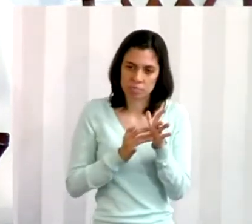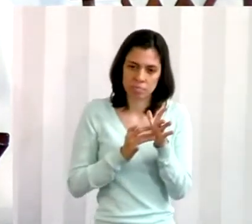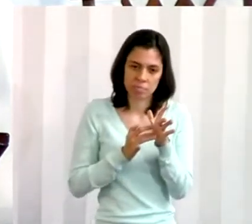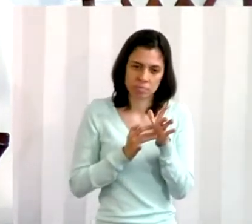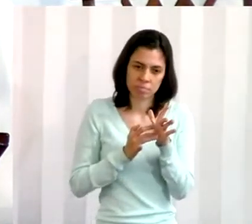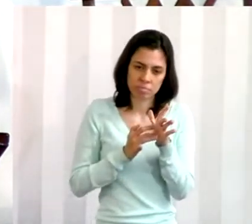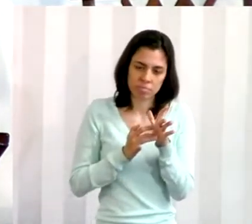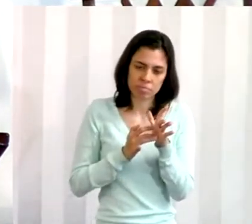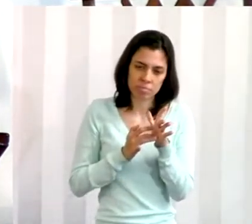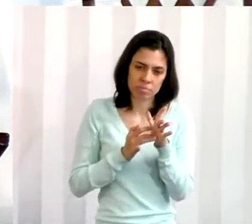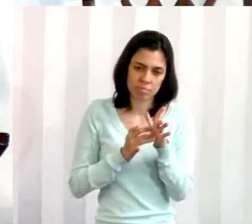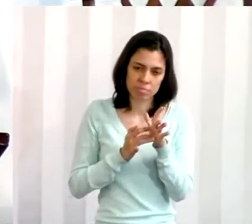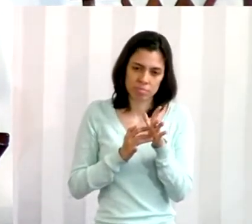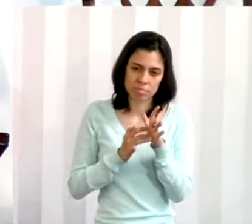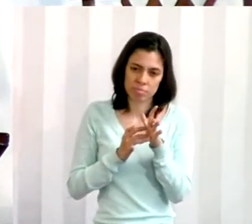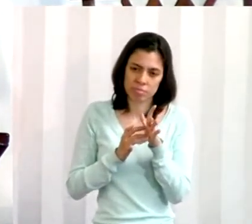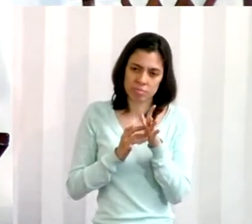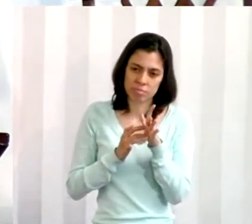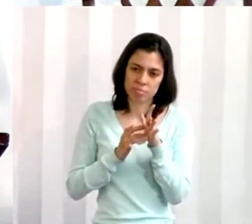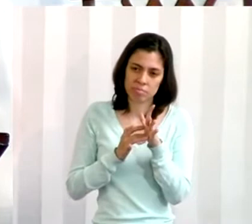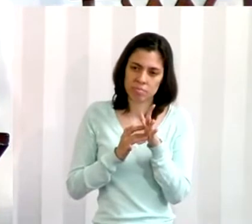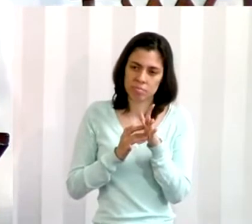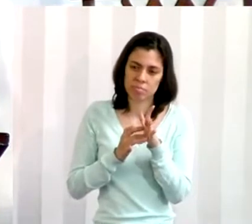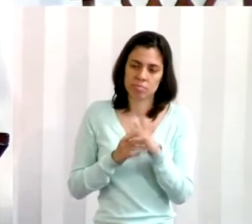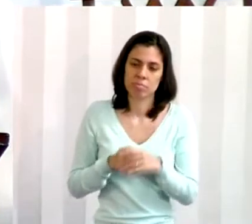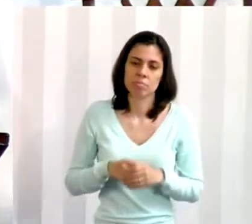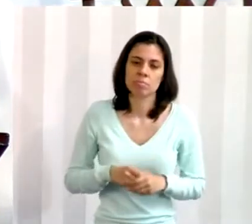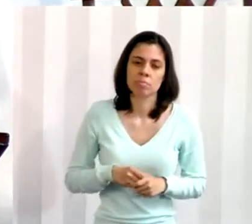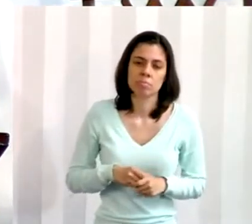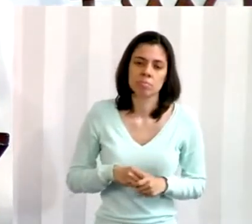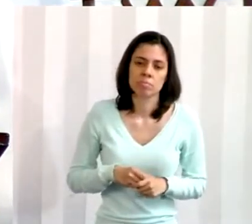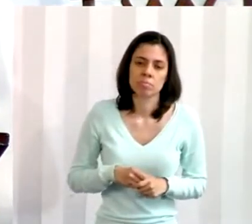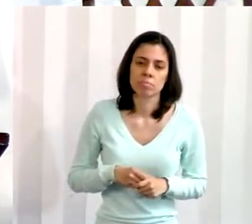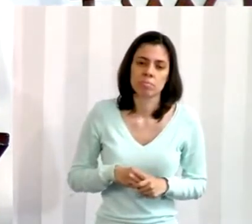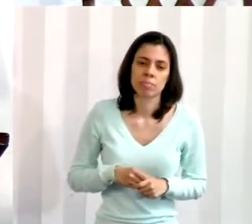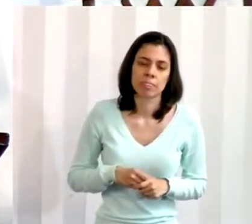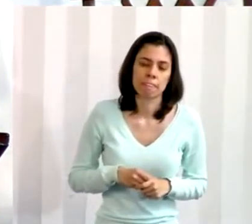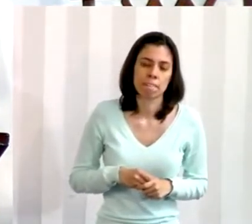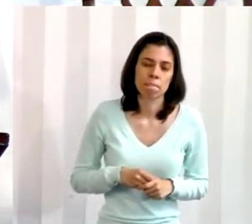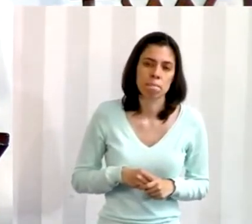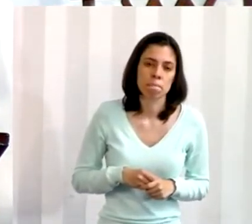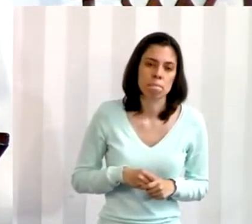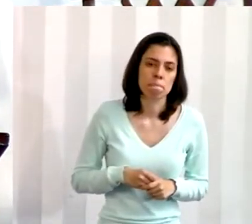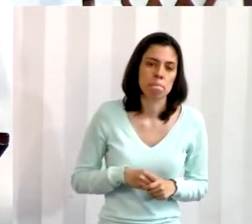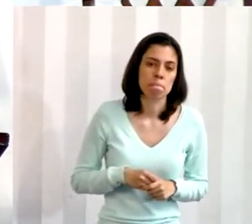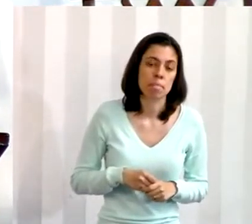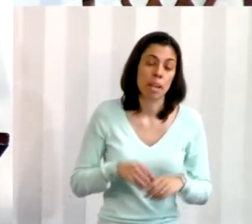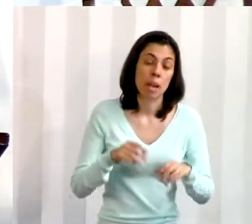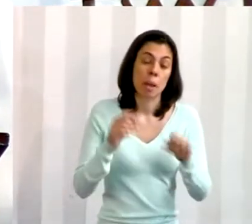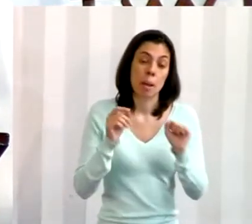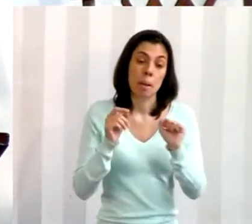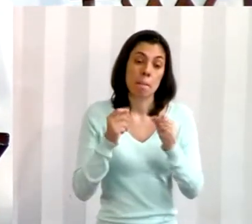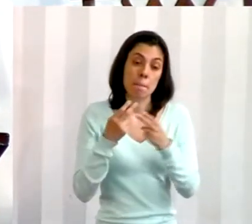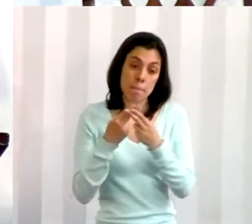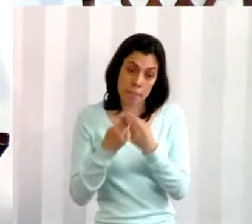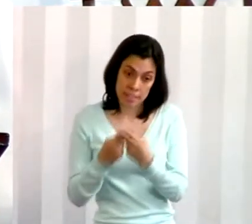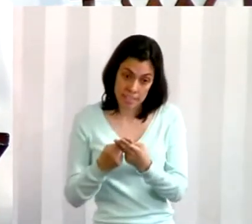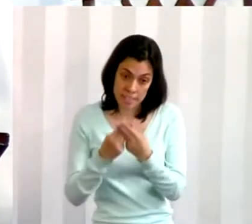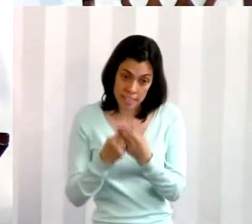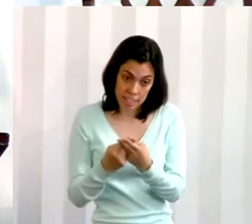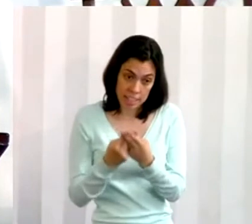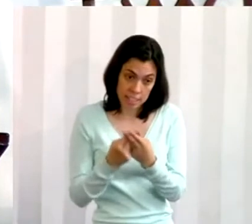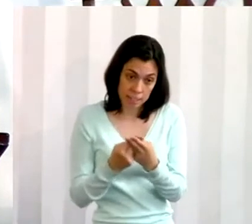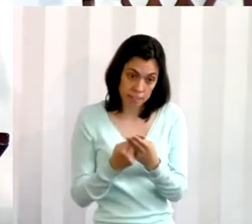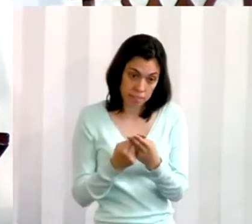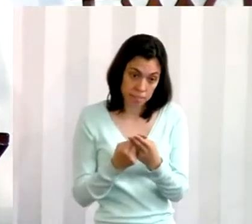receber o Senhor, porque Ele é o nosso Senhor. Nós temos de ter paciência para receber o juiz,